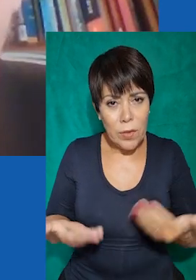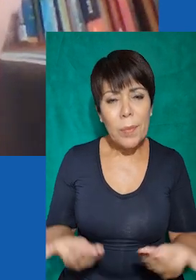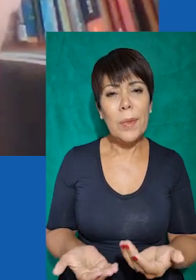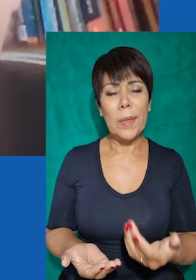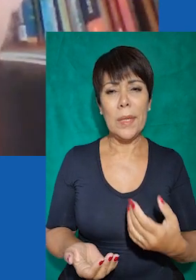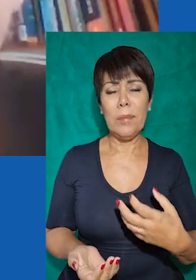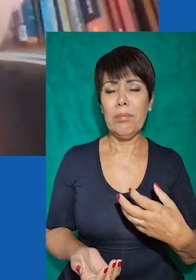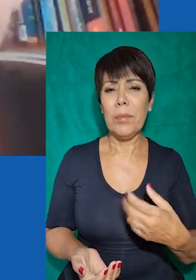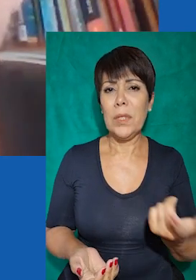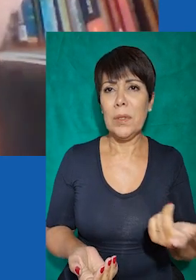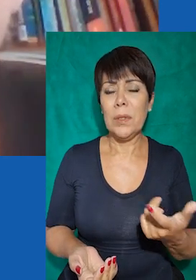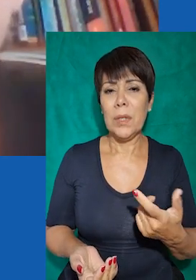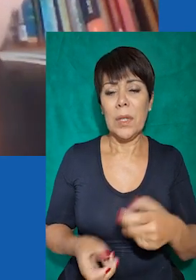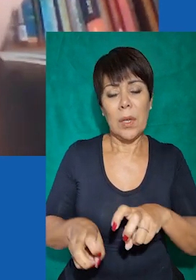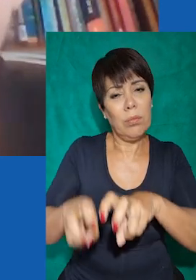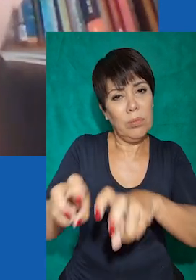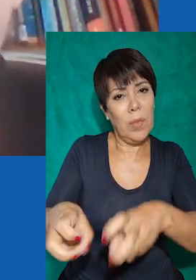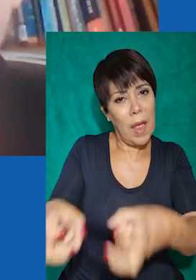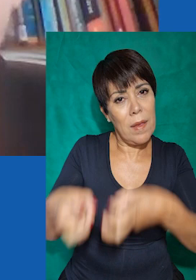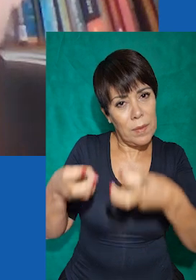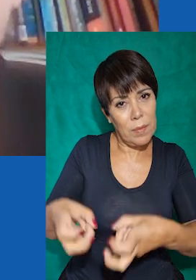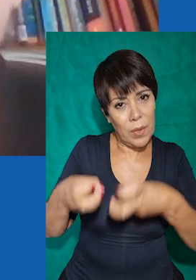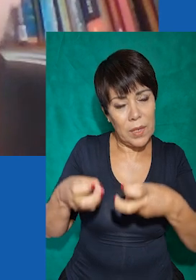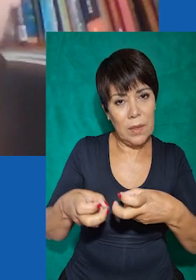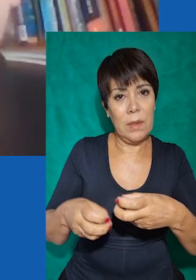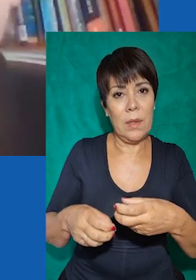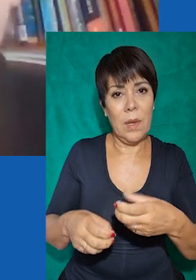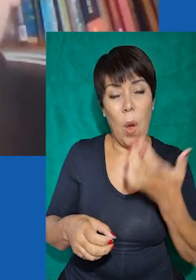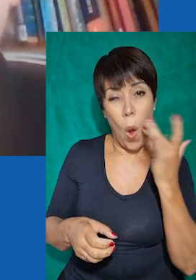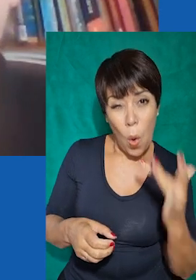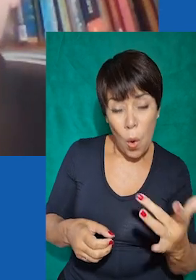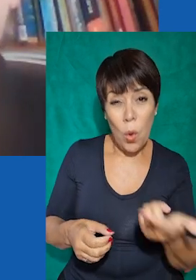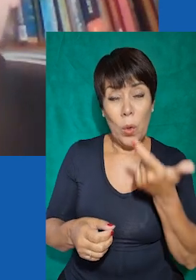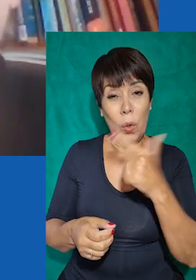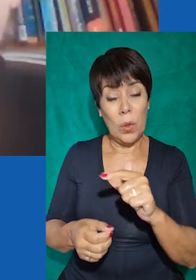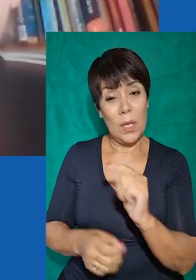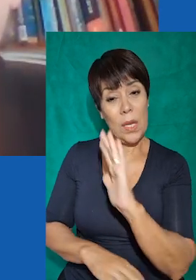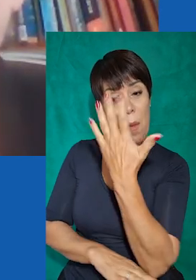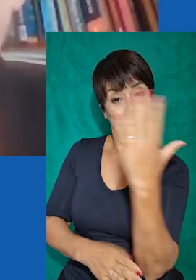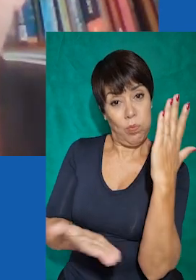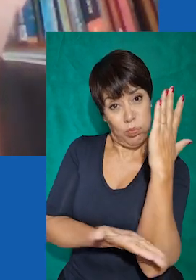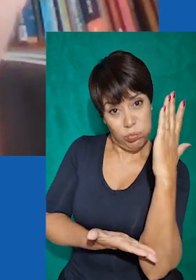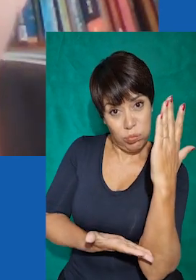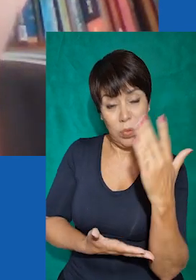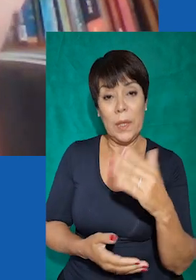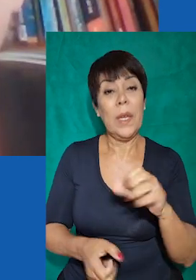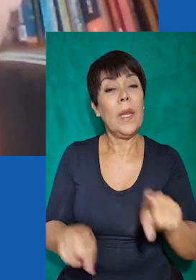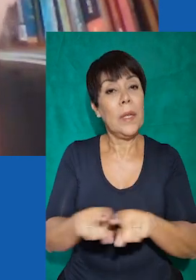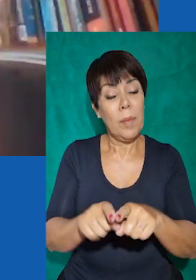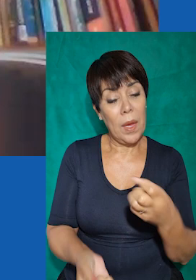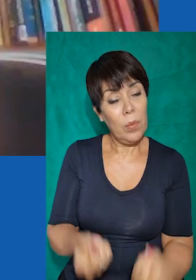várias maneiras, o garimpo, os madeireiros ilegais, os incêndios,